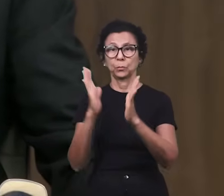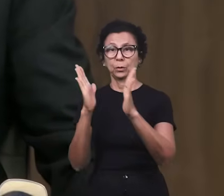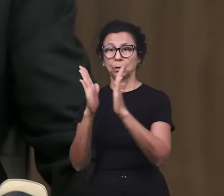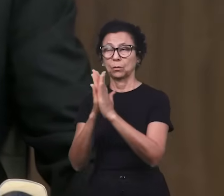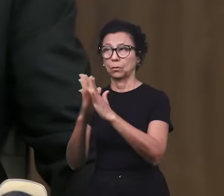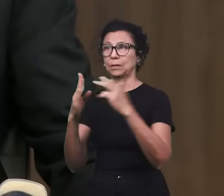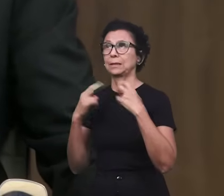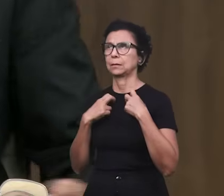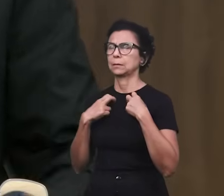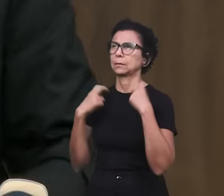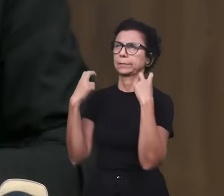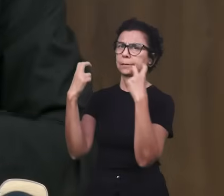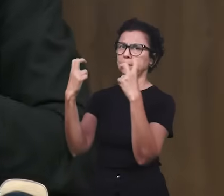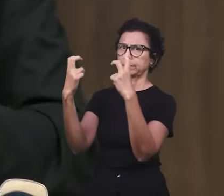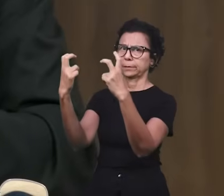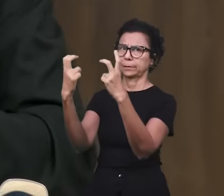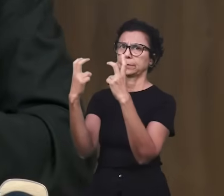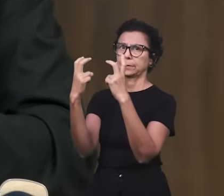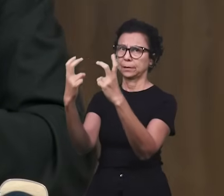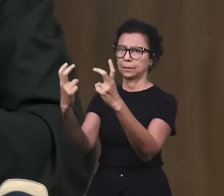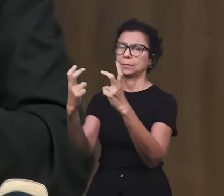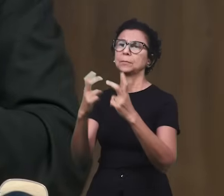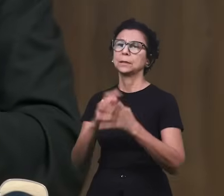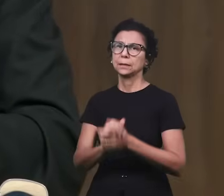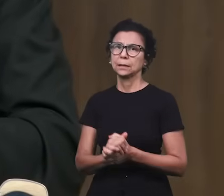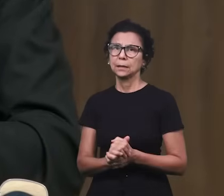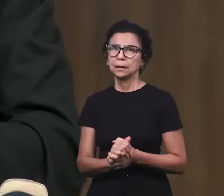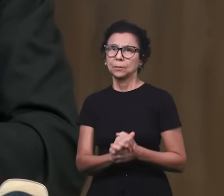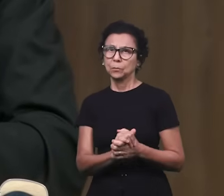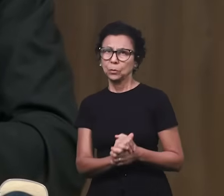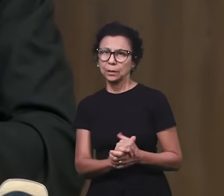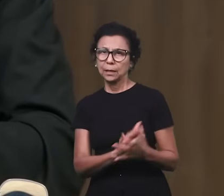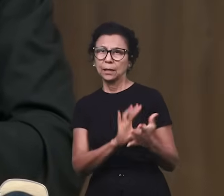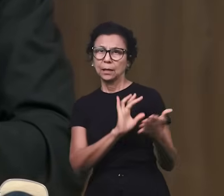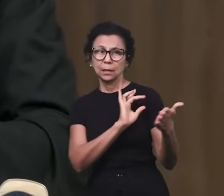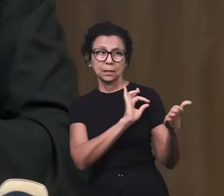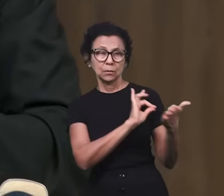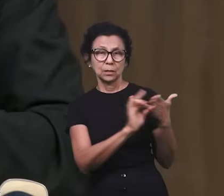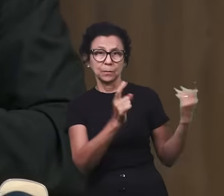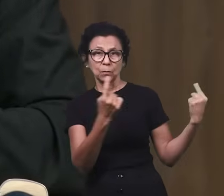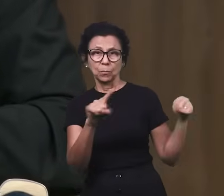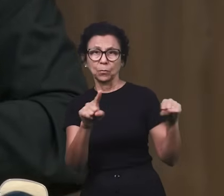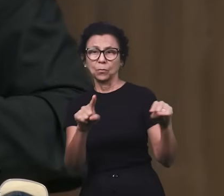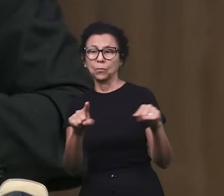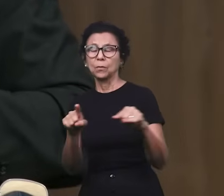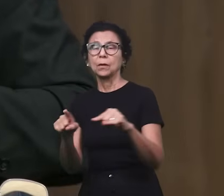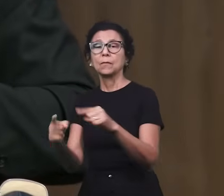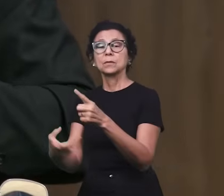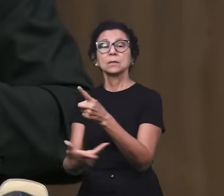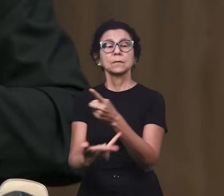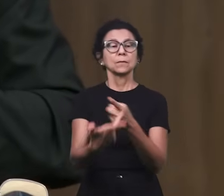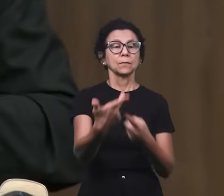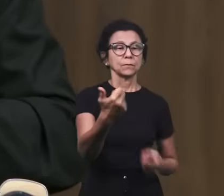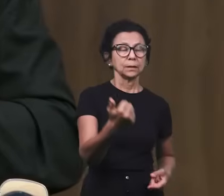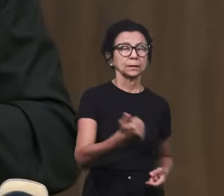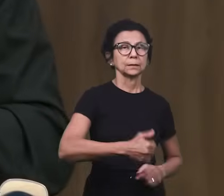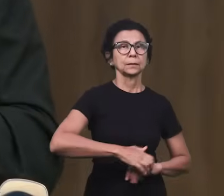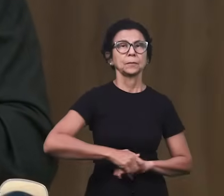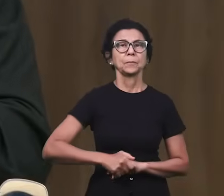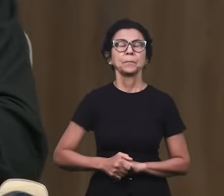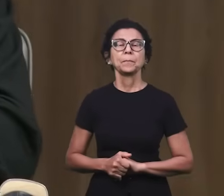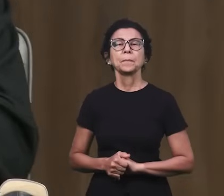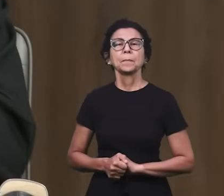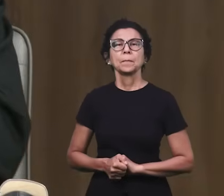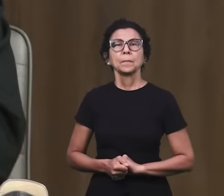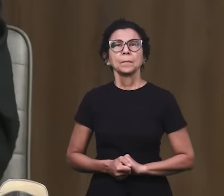onde tem oração, porque ali é que o inimigo é vencido. Glória a Jesus. Porque o inimigo, quando atacava, e